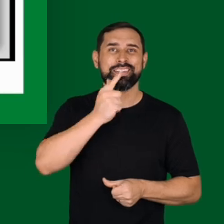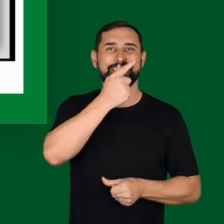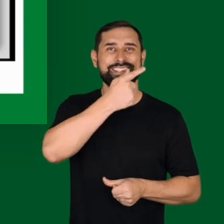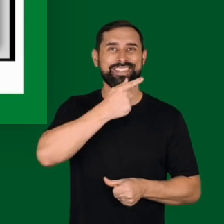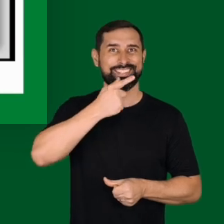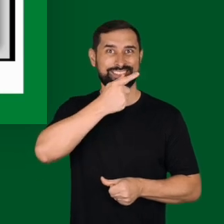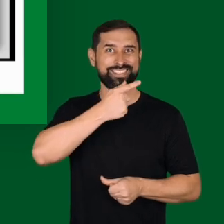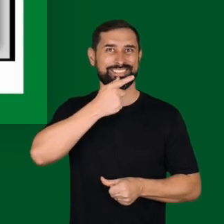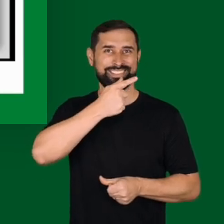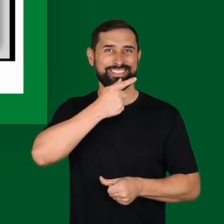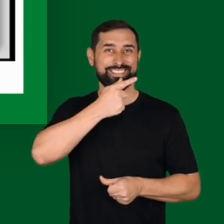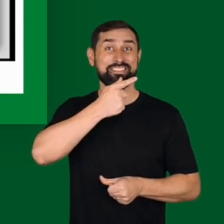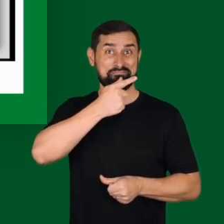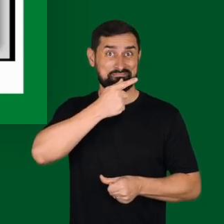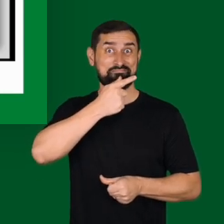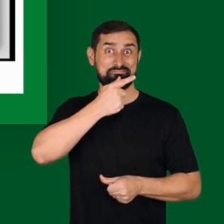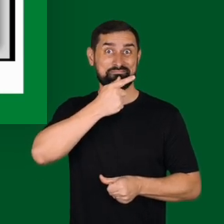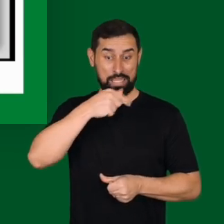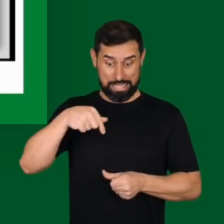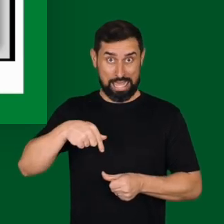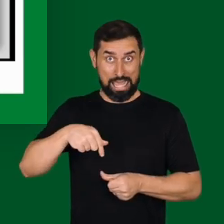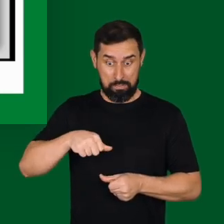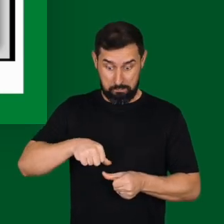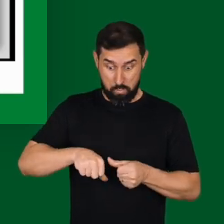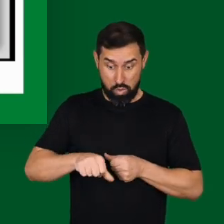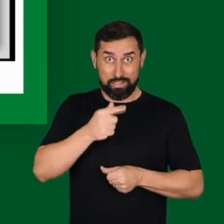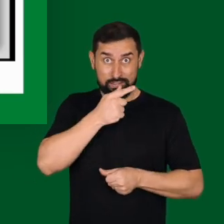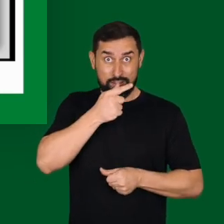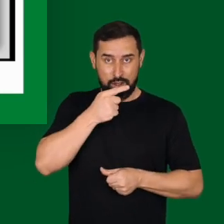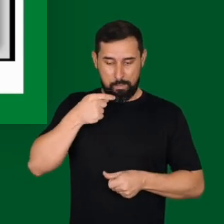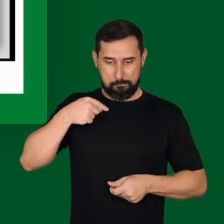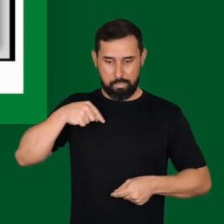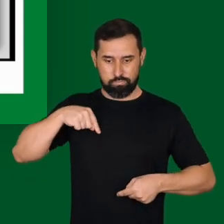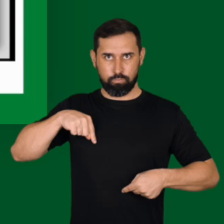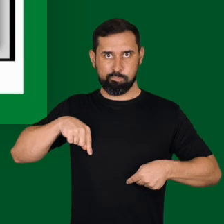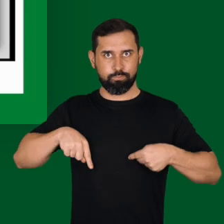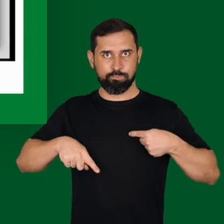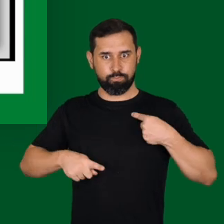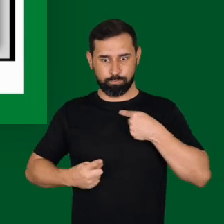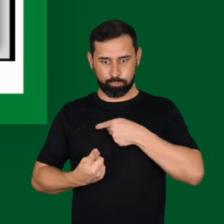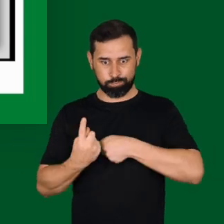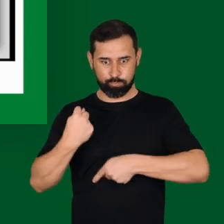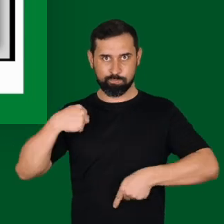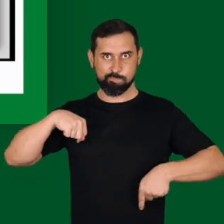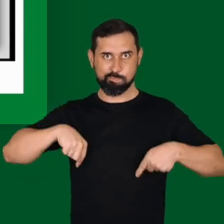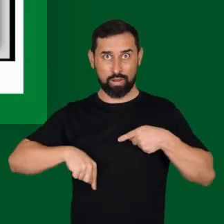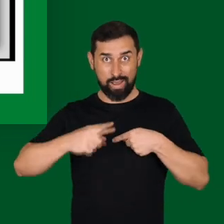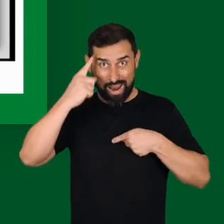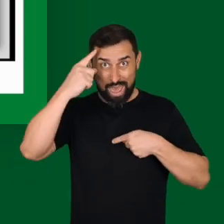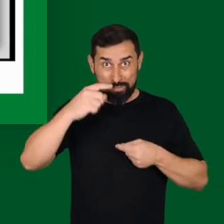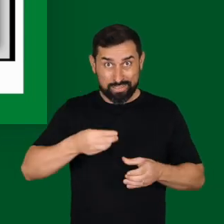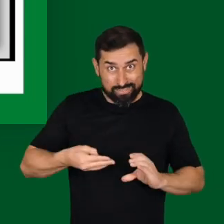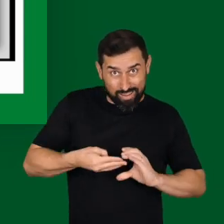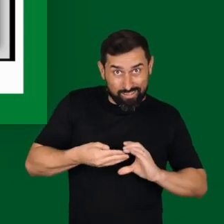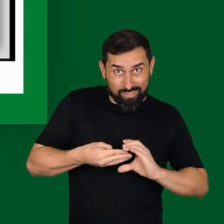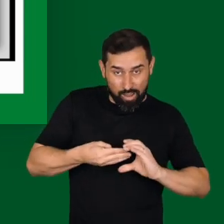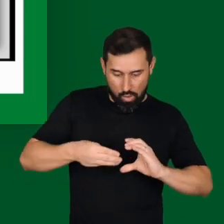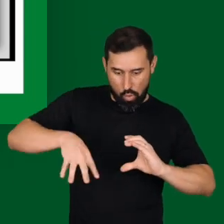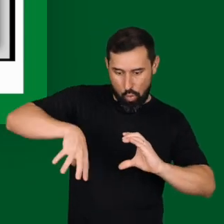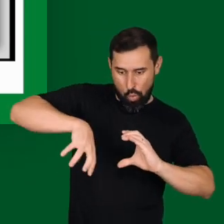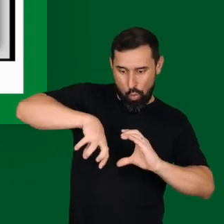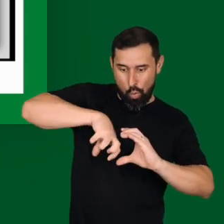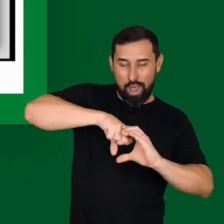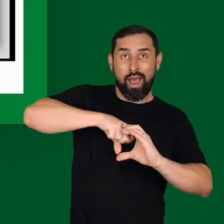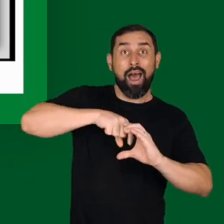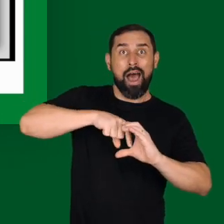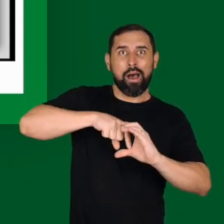e eles vão ser degradados até a forma de glicose, que é o açúcar. Essa glicose, ela vai circular nos